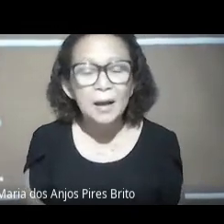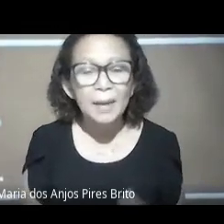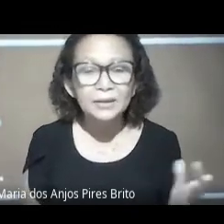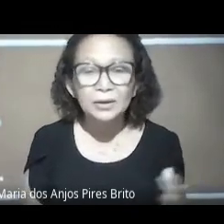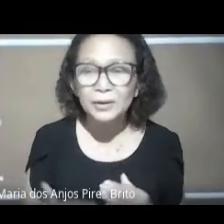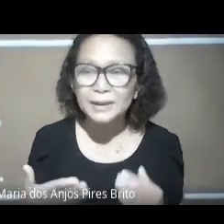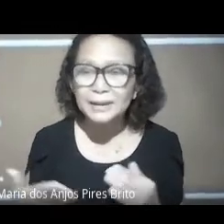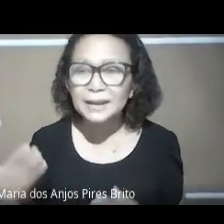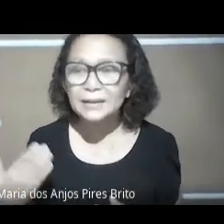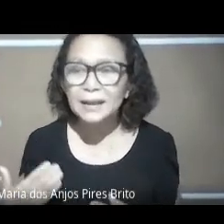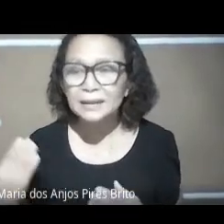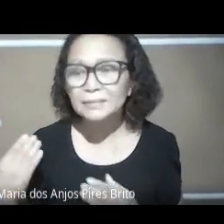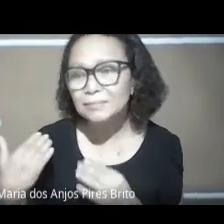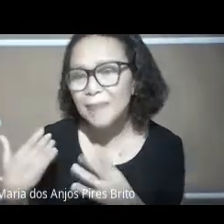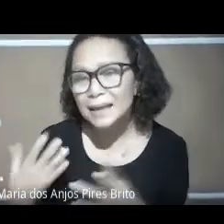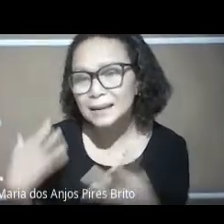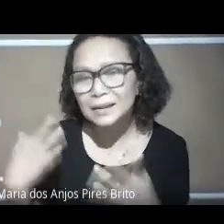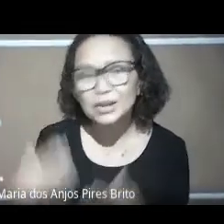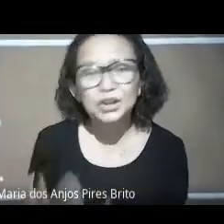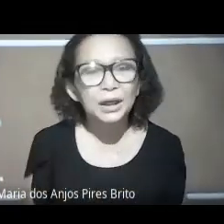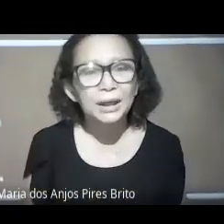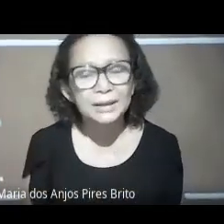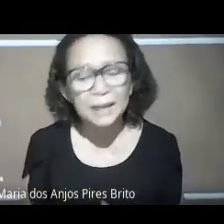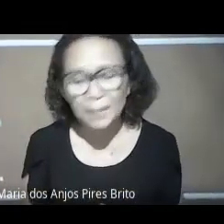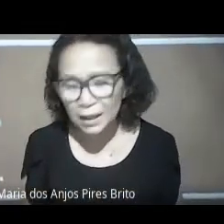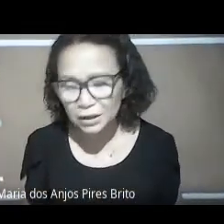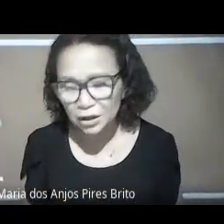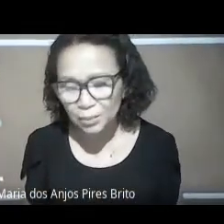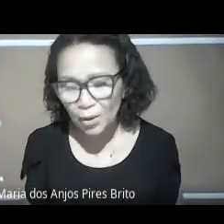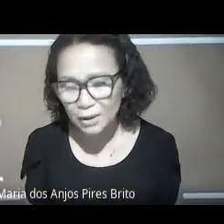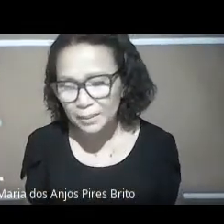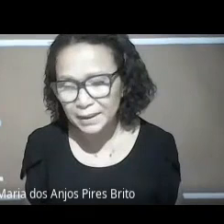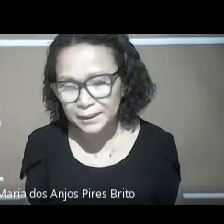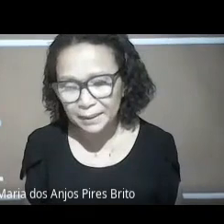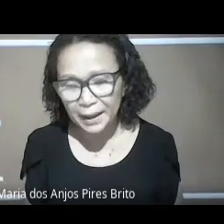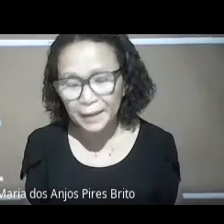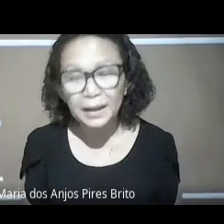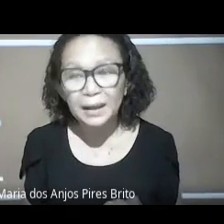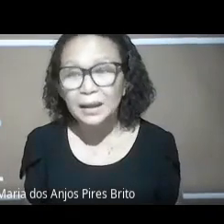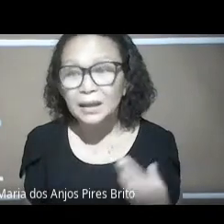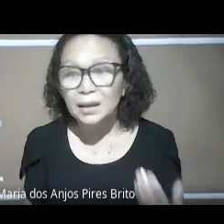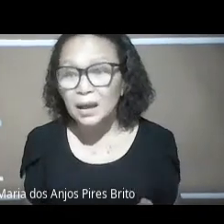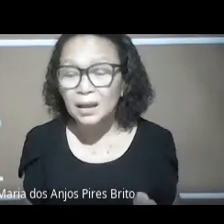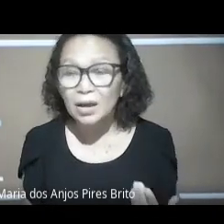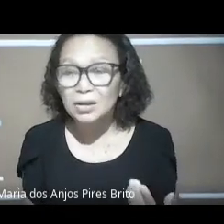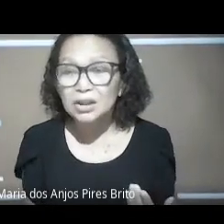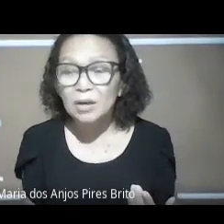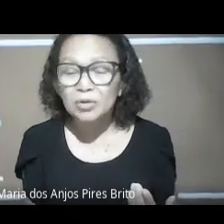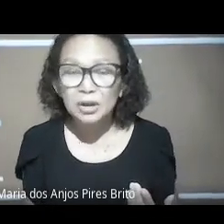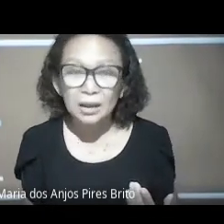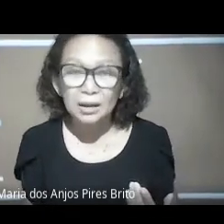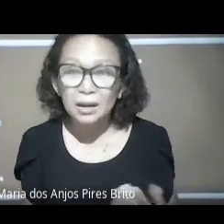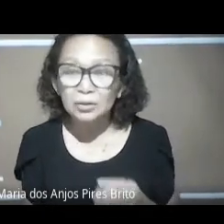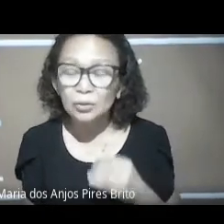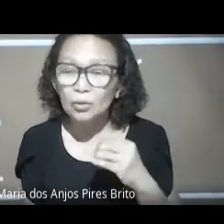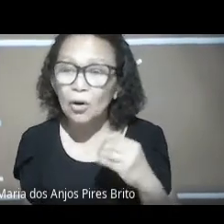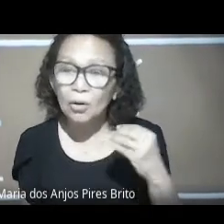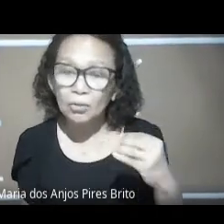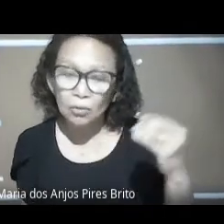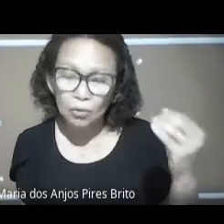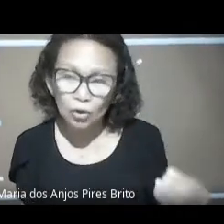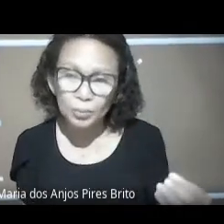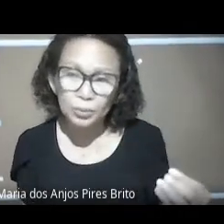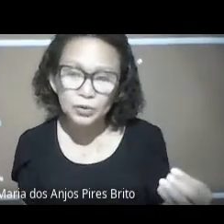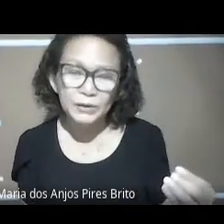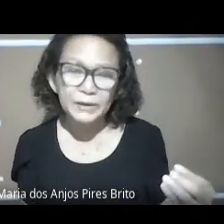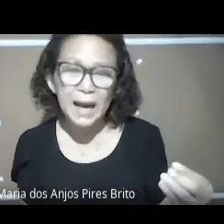Libras, mas eu trouxe assim, as mais antigas, que é para que a gente possa perceber que nós estamos tratando com